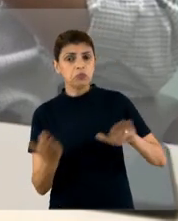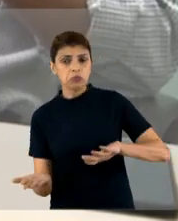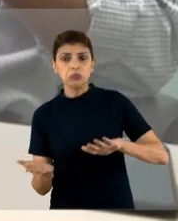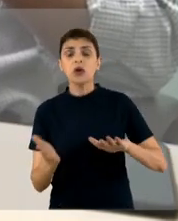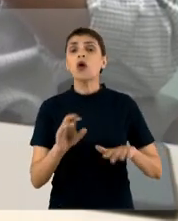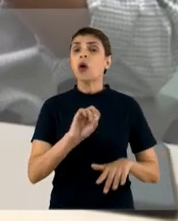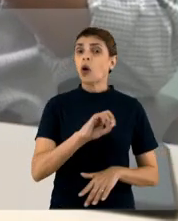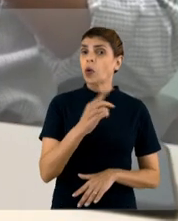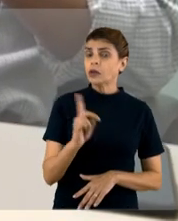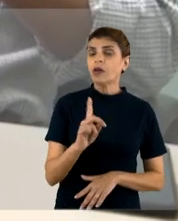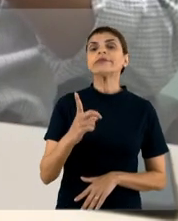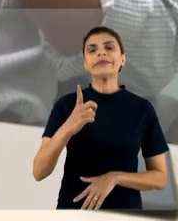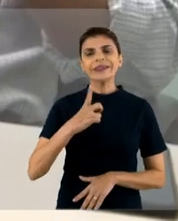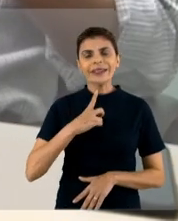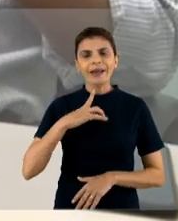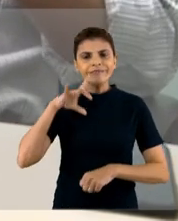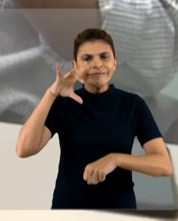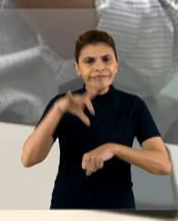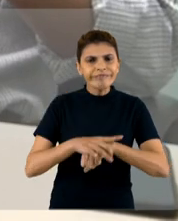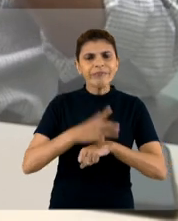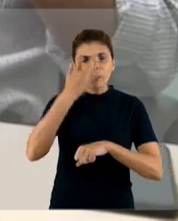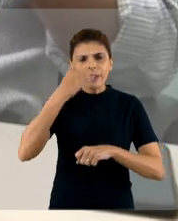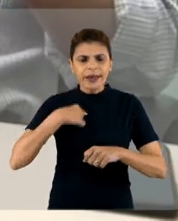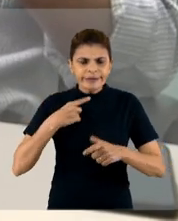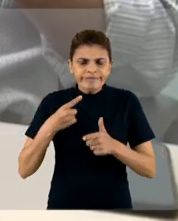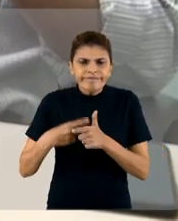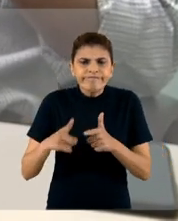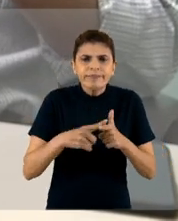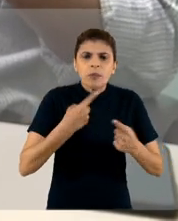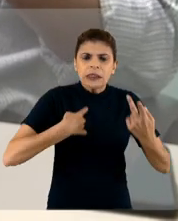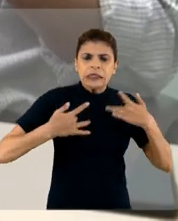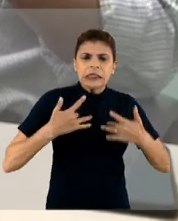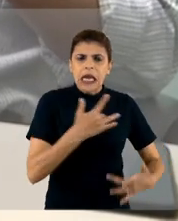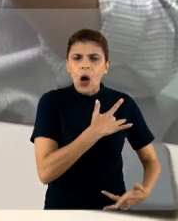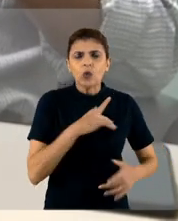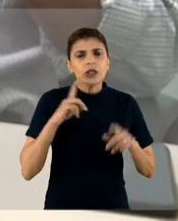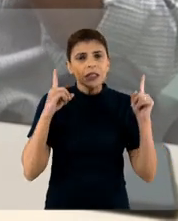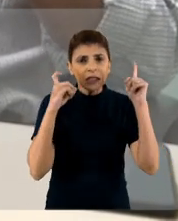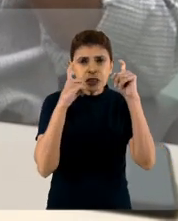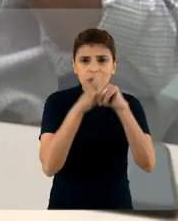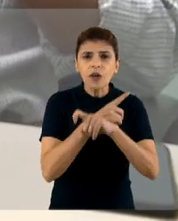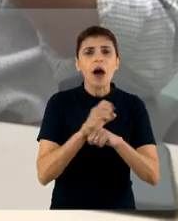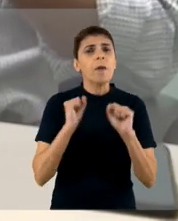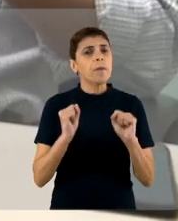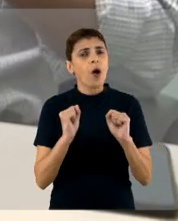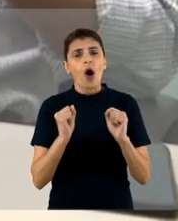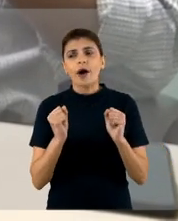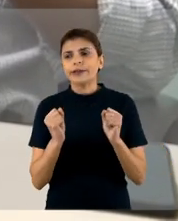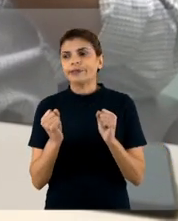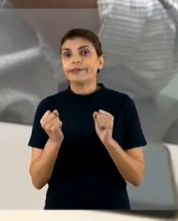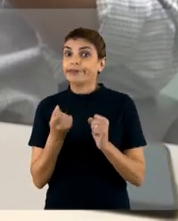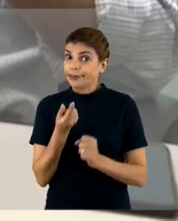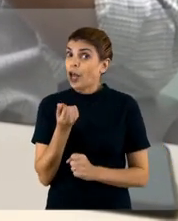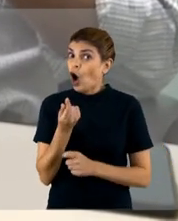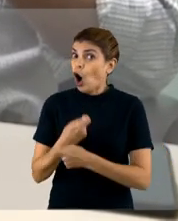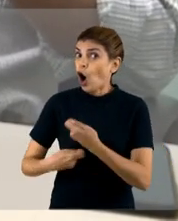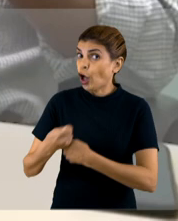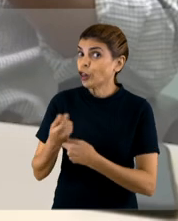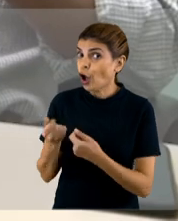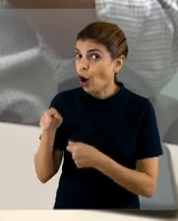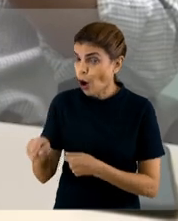vírus que causa uma uma morbidade eh na população elevada né com com com perdas eh eh